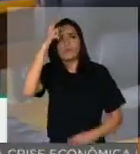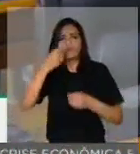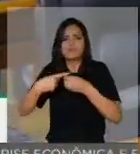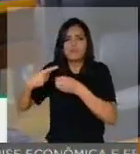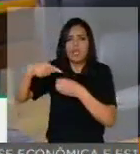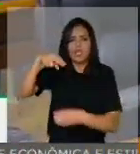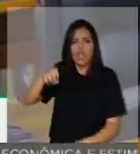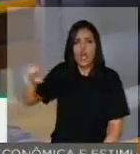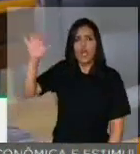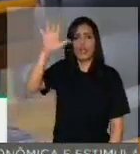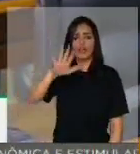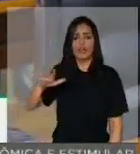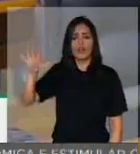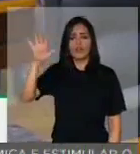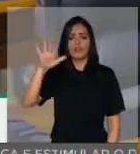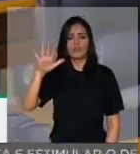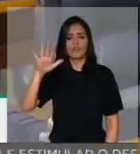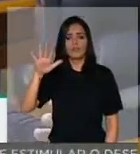Nordeste